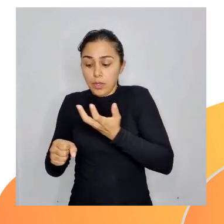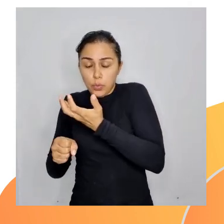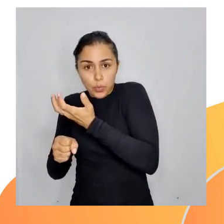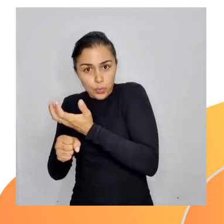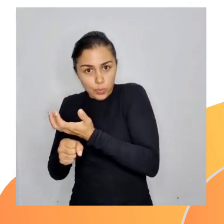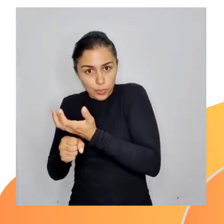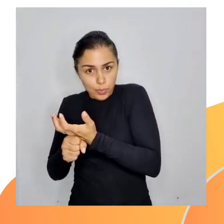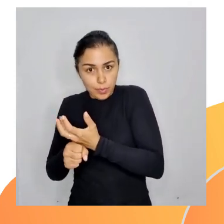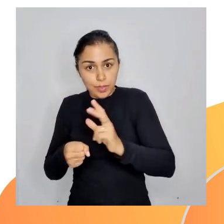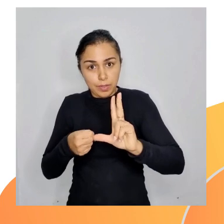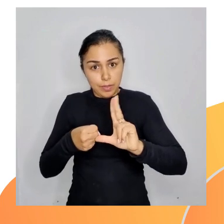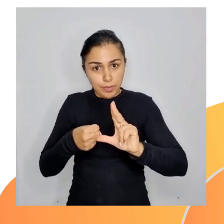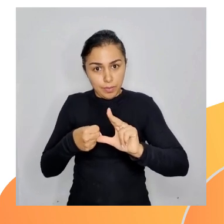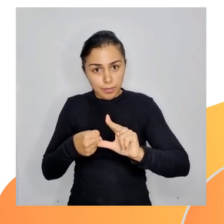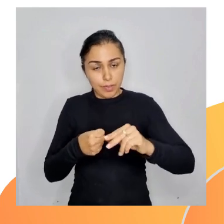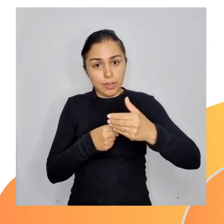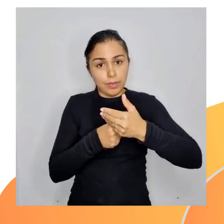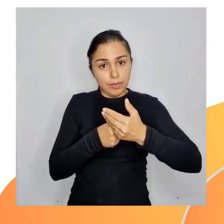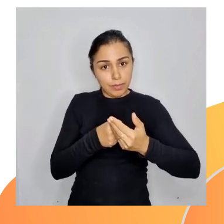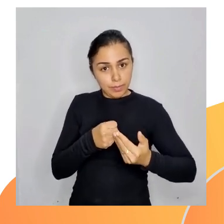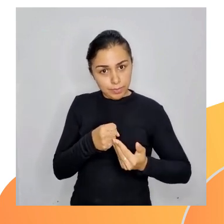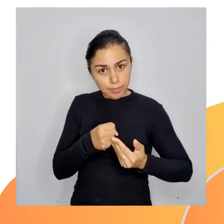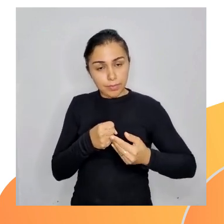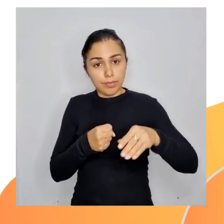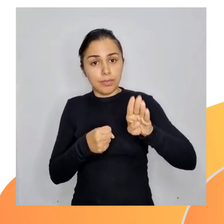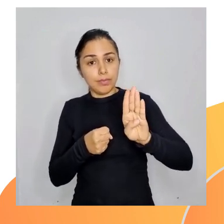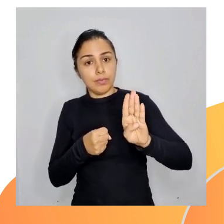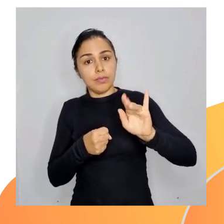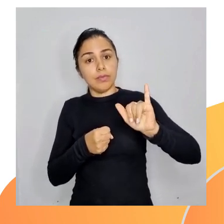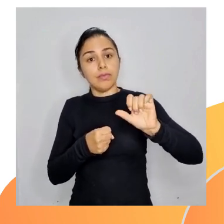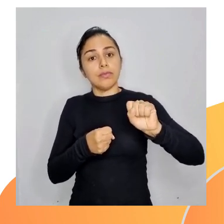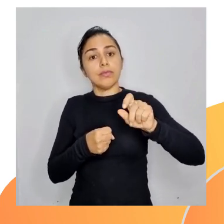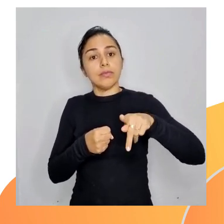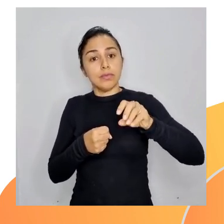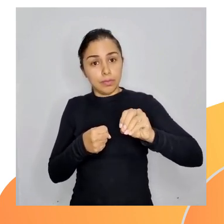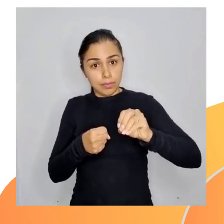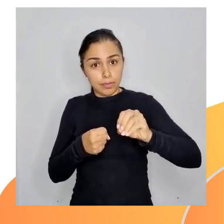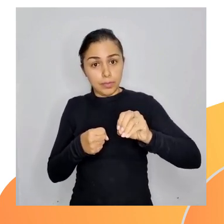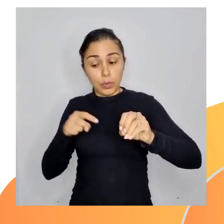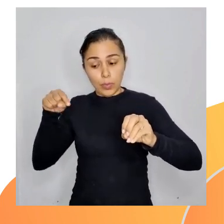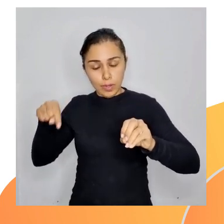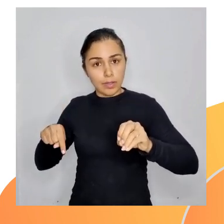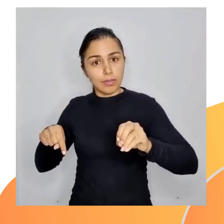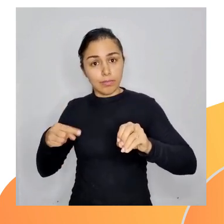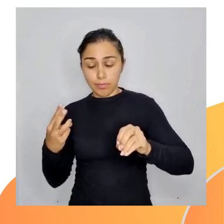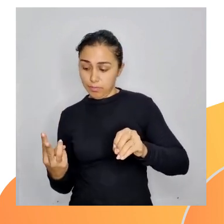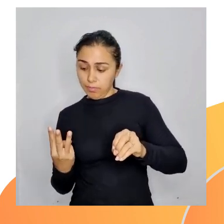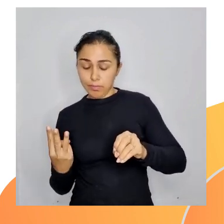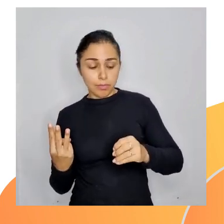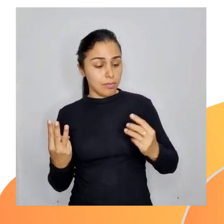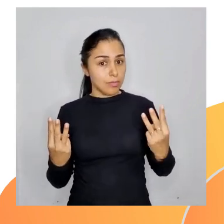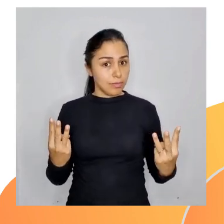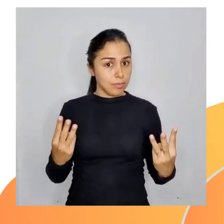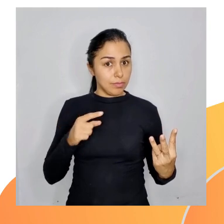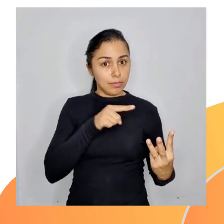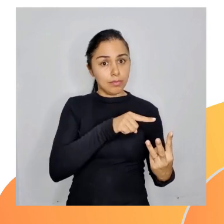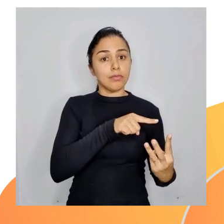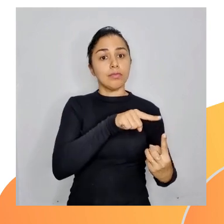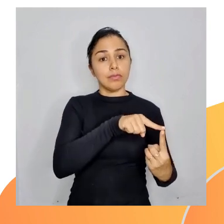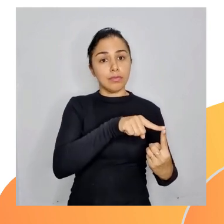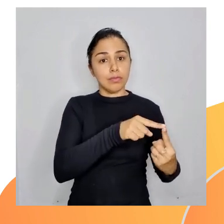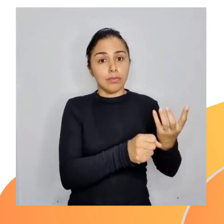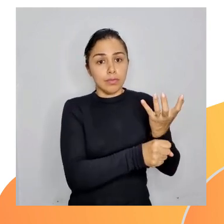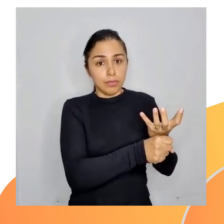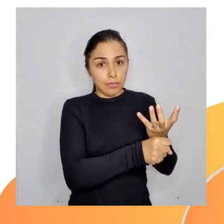Da mesma forma que eu tenho torre, cavalo e bispo do lado direito, eu vou ter torre, cavalo e bispo do